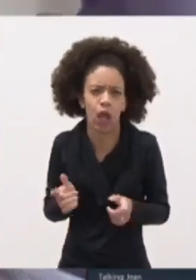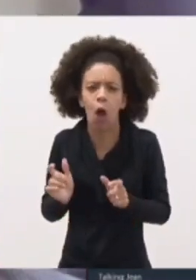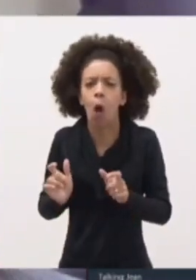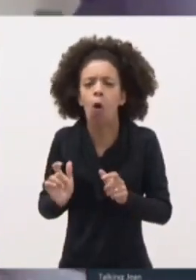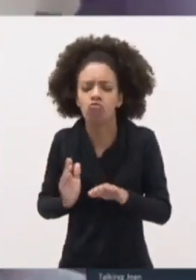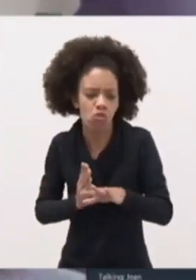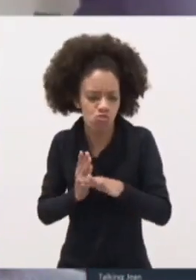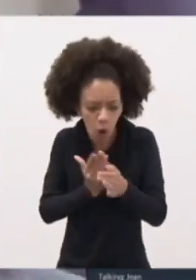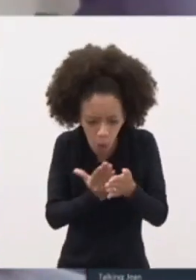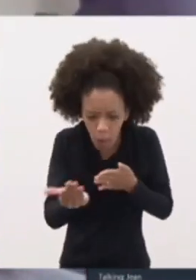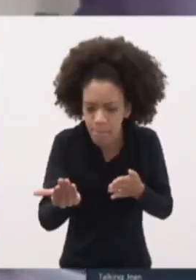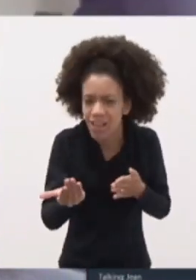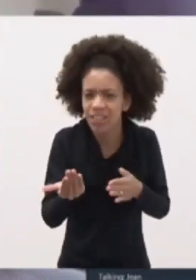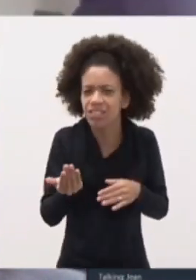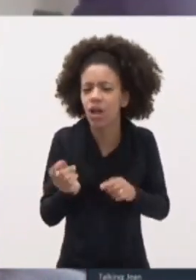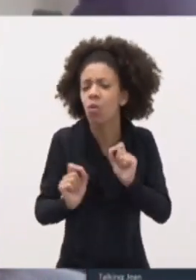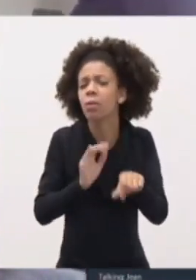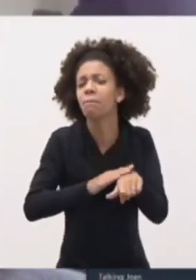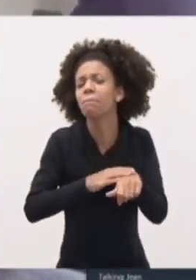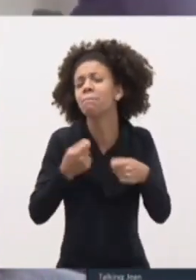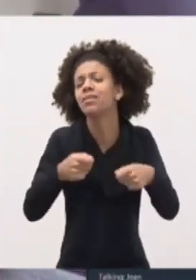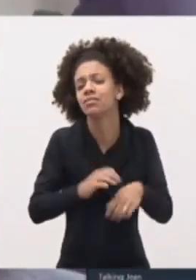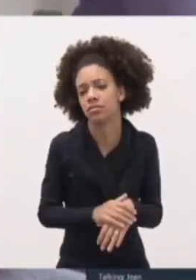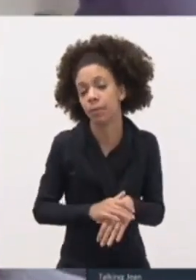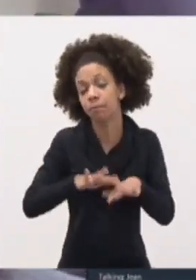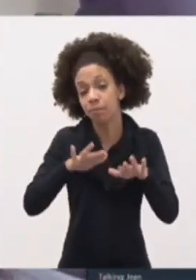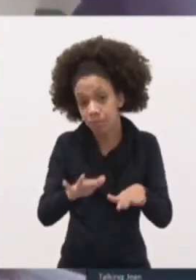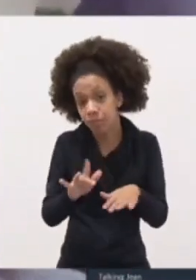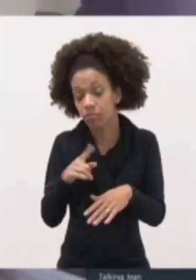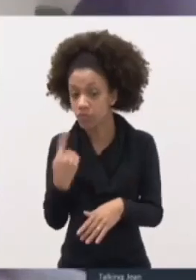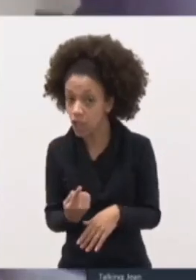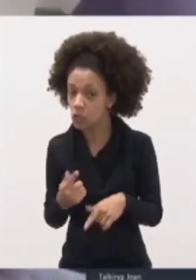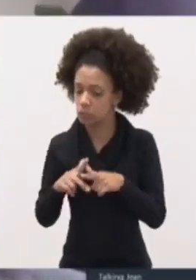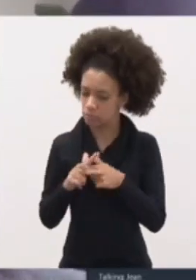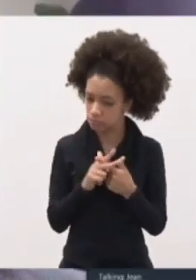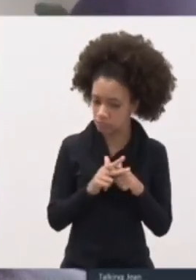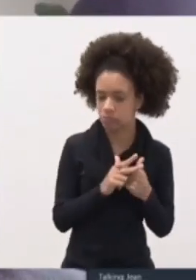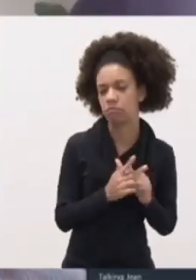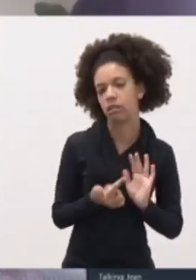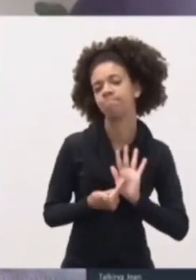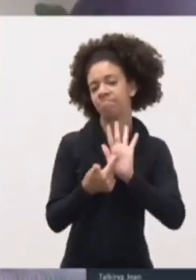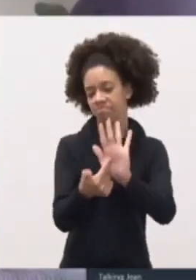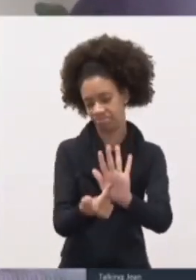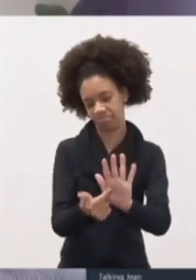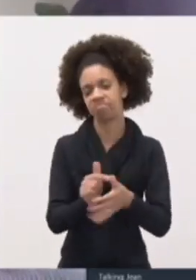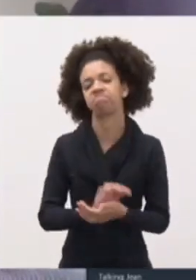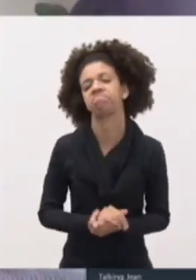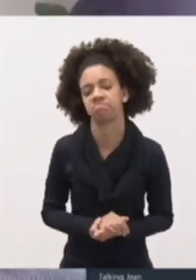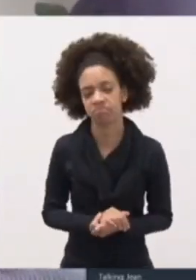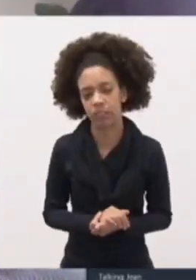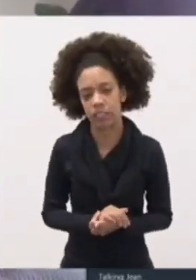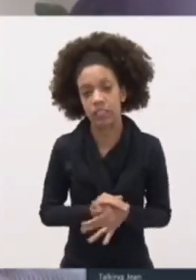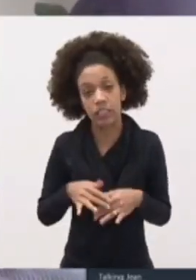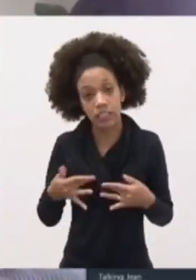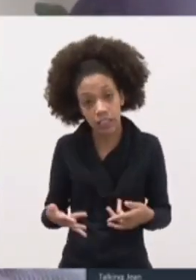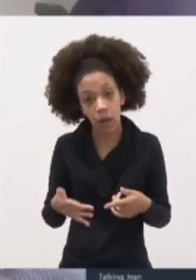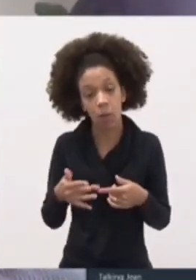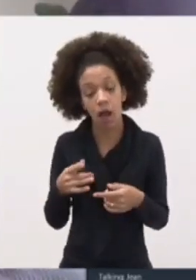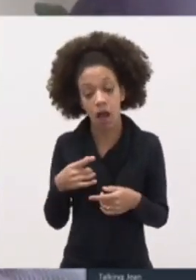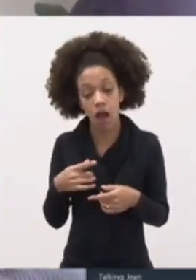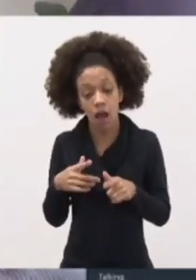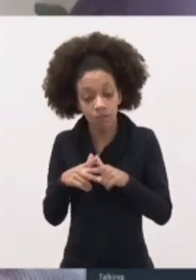eu tenho que fazer? E a nossa ferramenta vai trazer um pouquinho disso, né? Então, essa